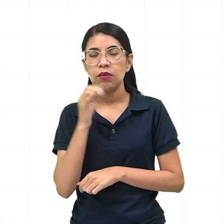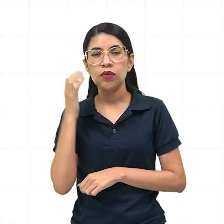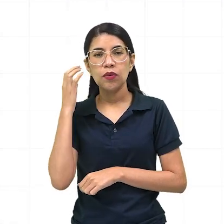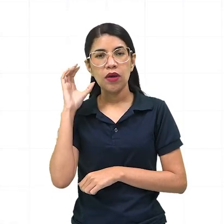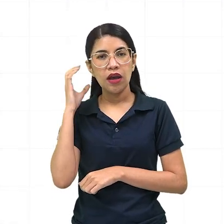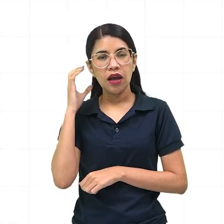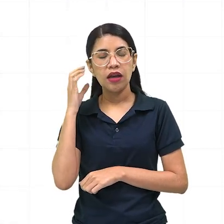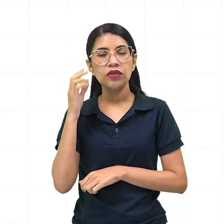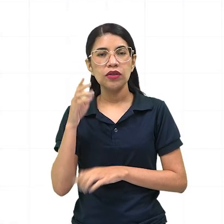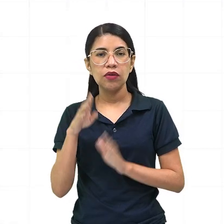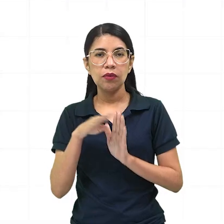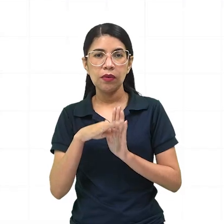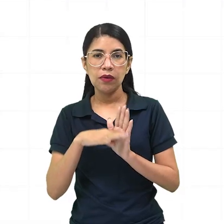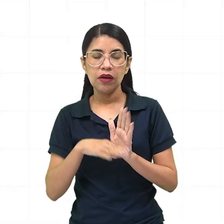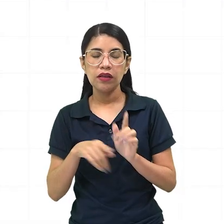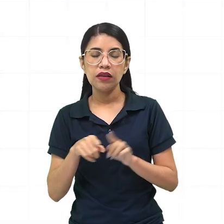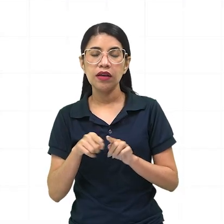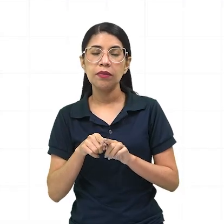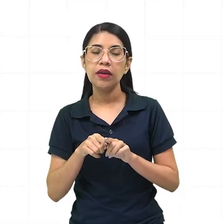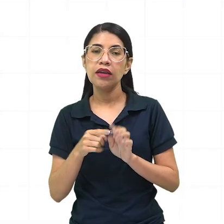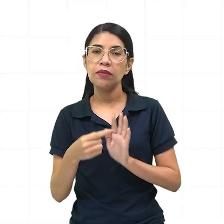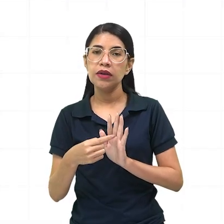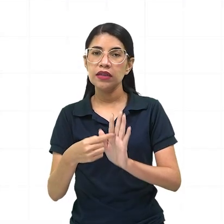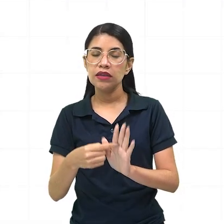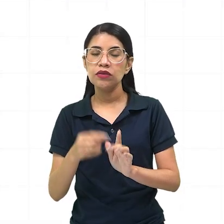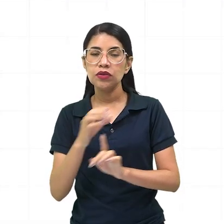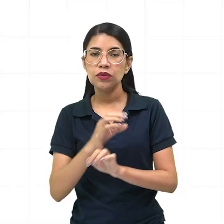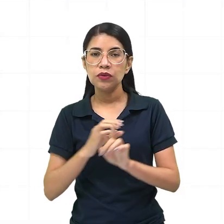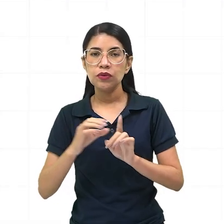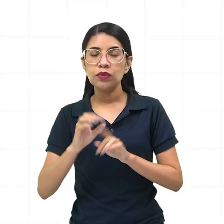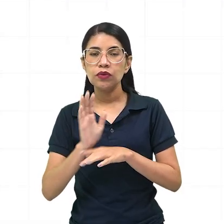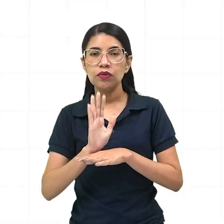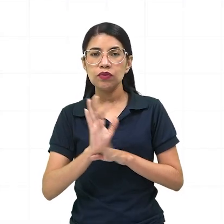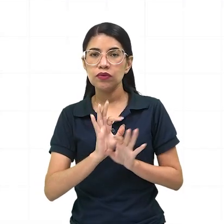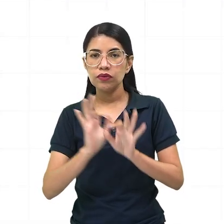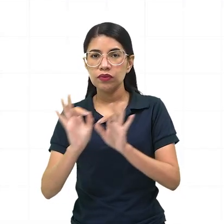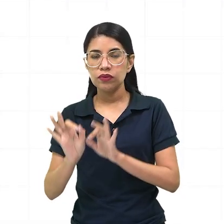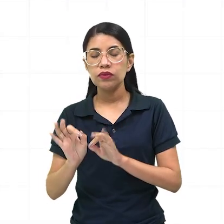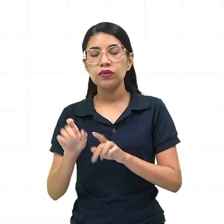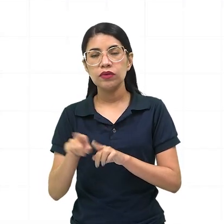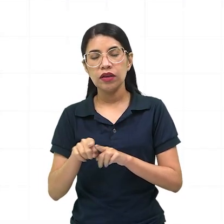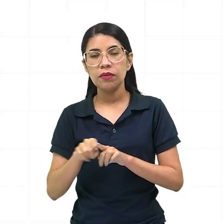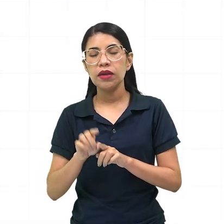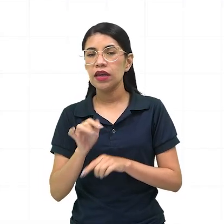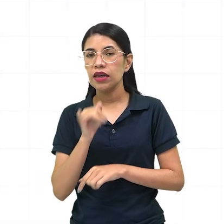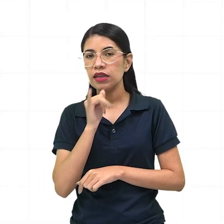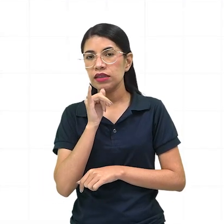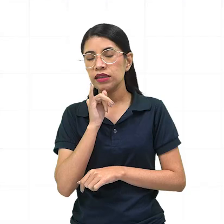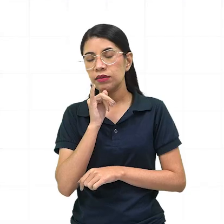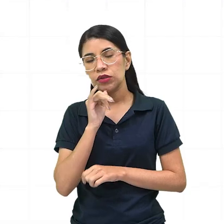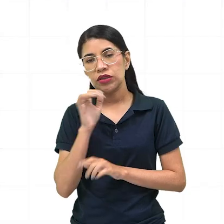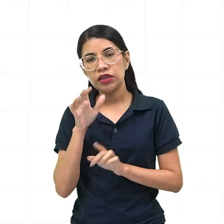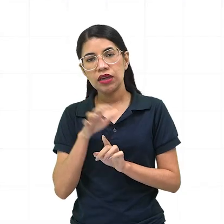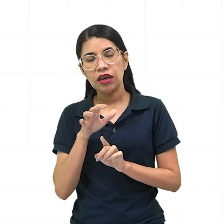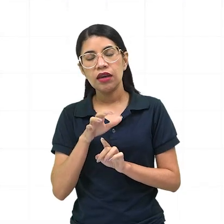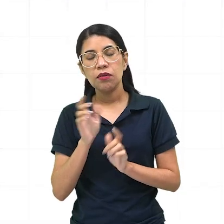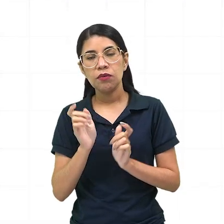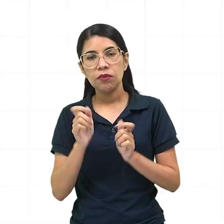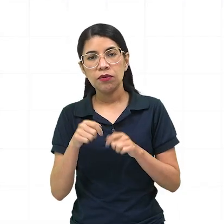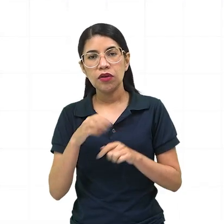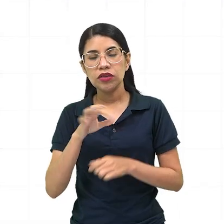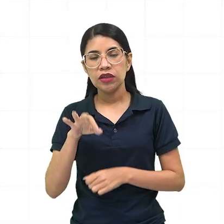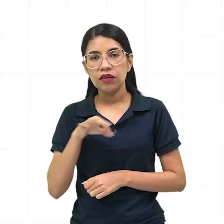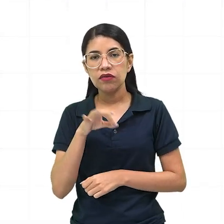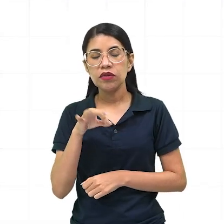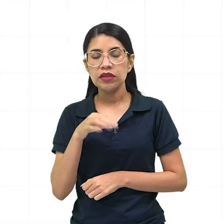estado, a transmissão de cultos e vídeos religiosos, são alguns exemplos de como a mídia pode influenciar a espiritualidade. E